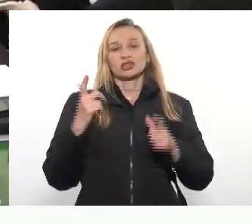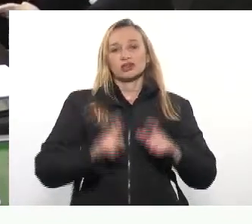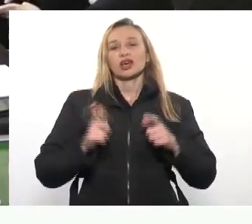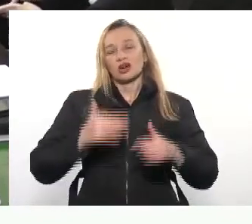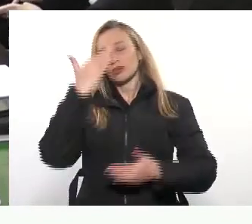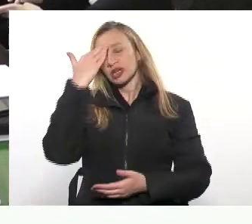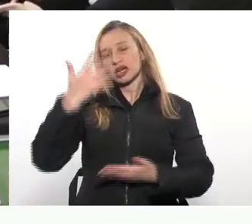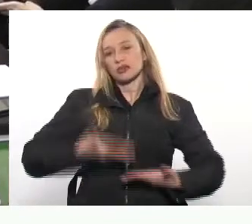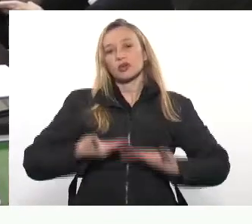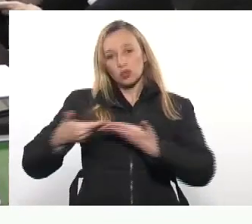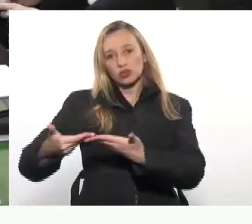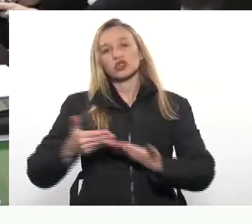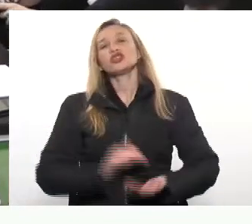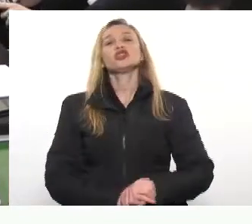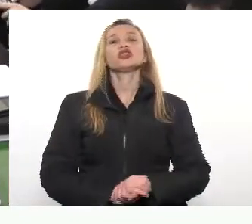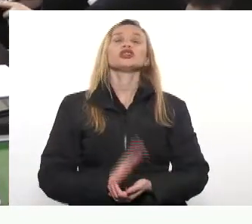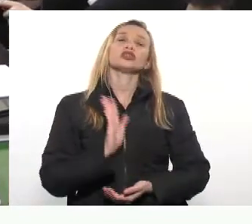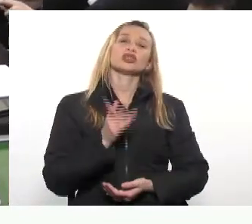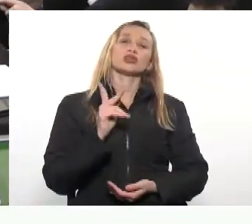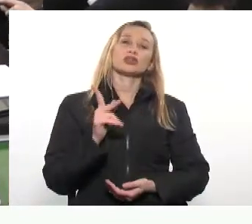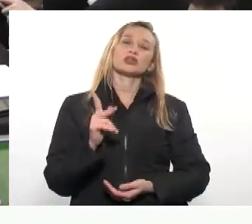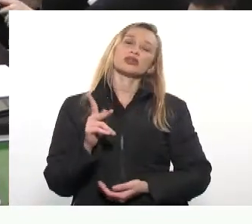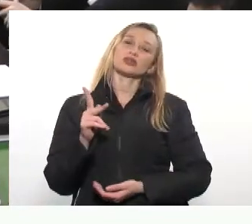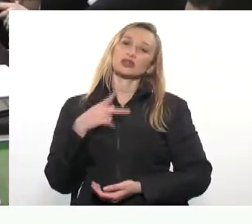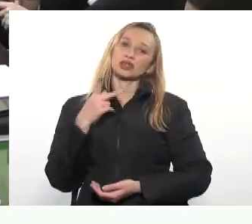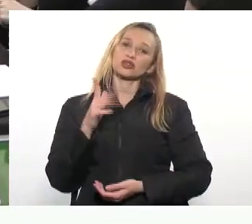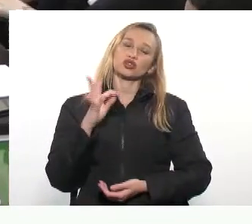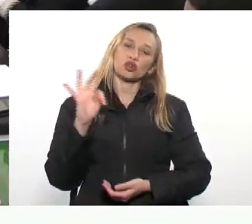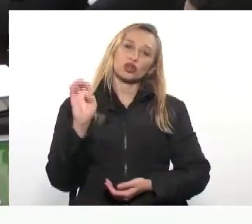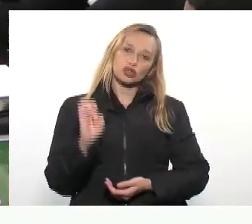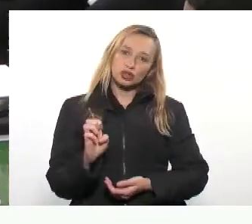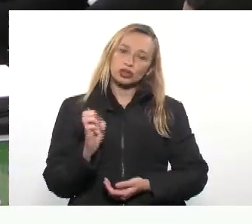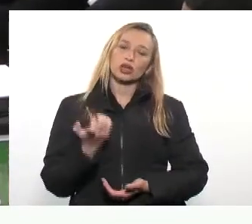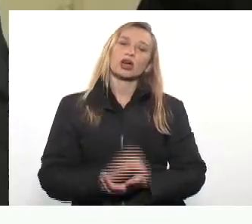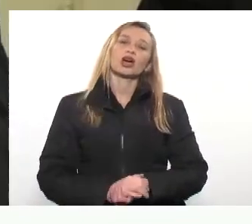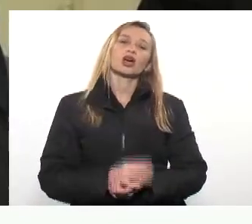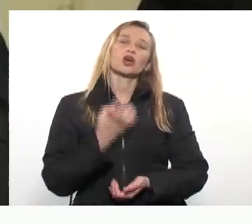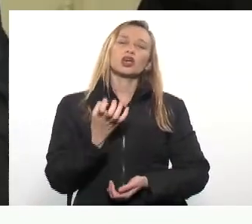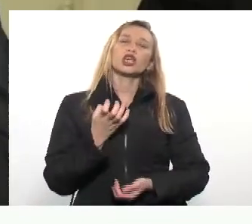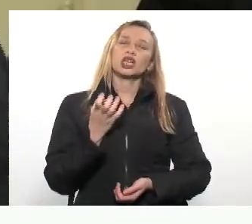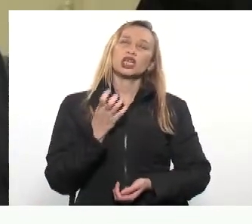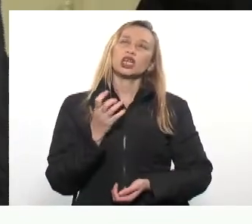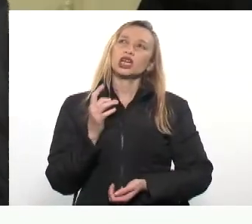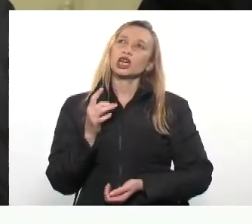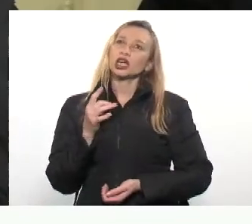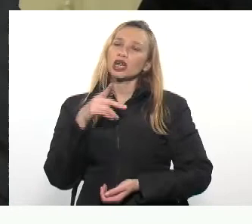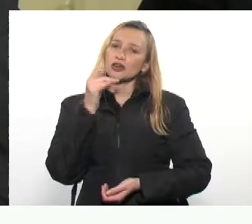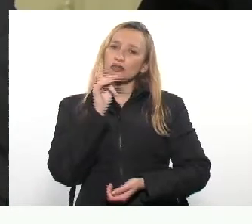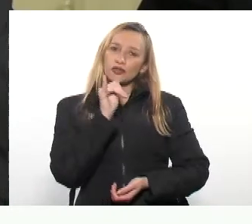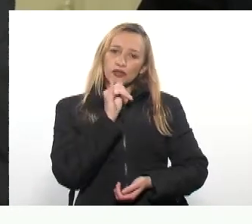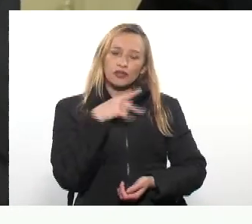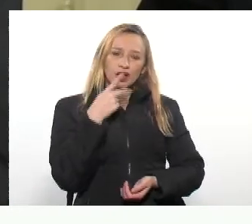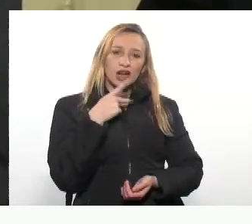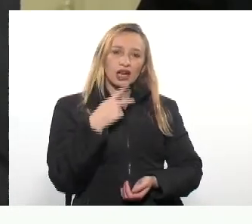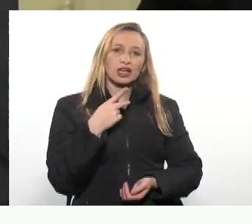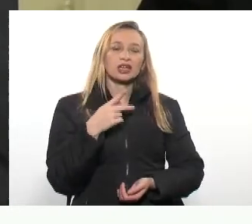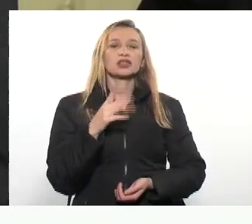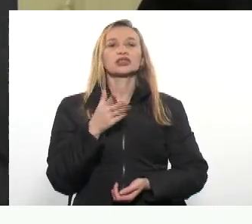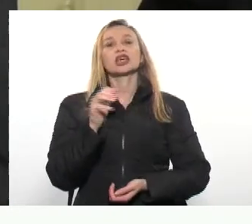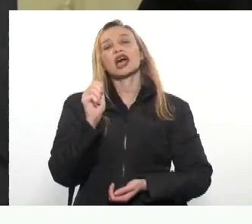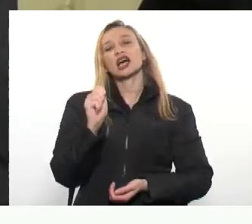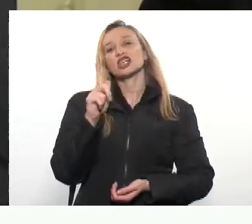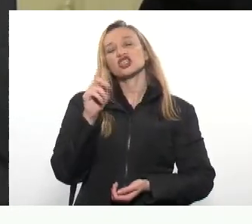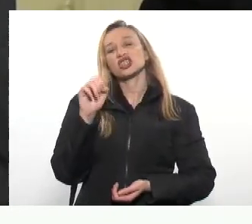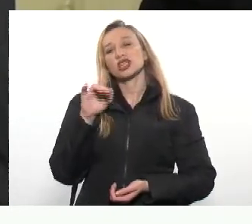pelo convite, já o fiz ao deputado Jorge Felipe. Eu queria, apenas a título de informação, dizer que a Genersa já abriu